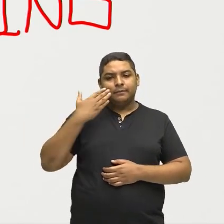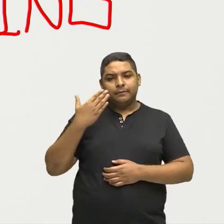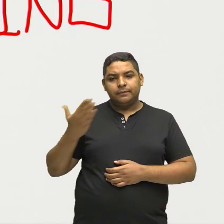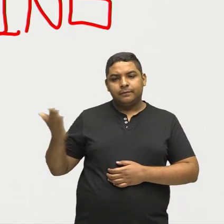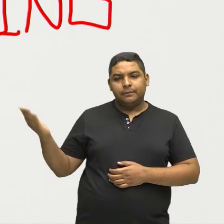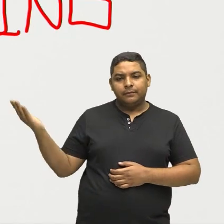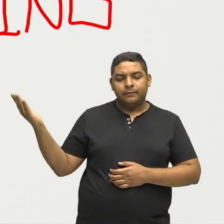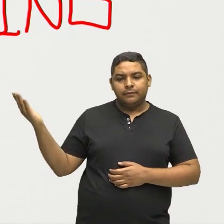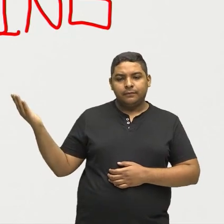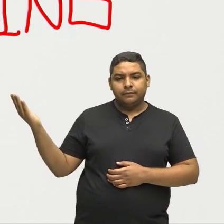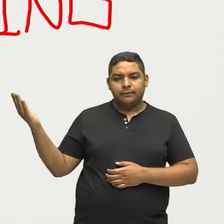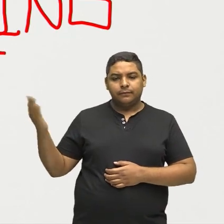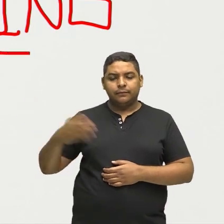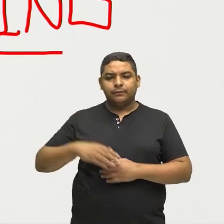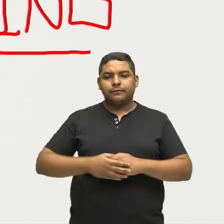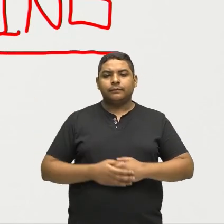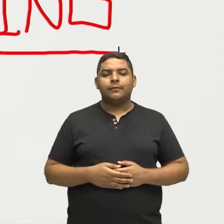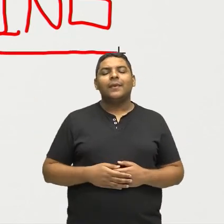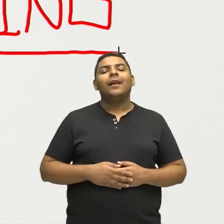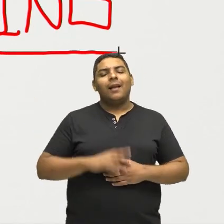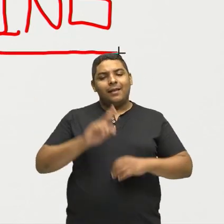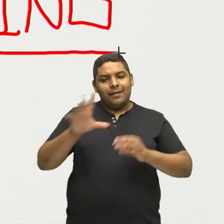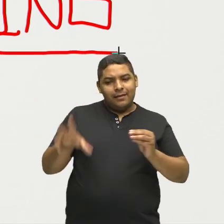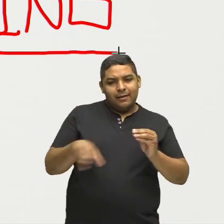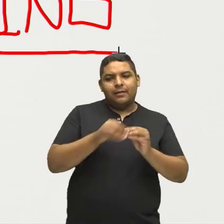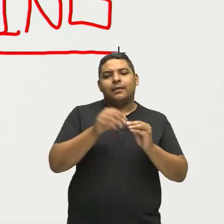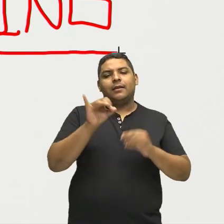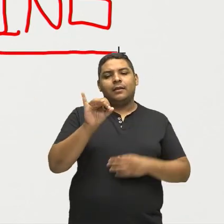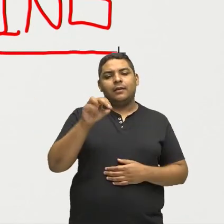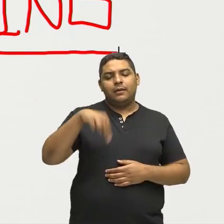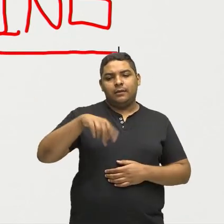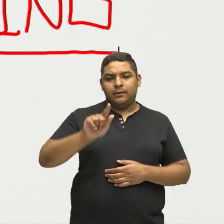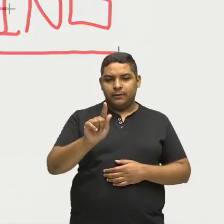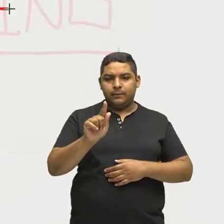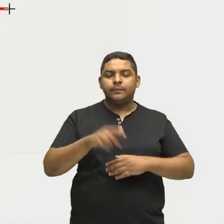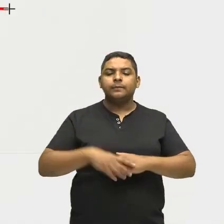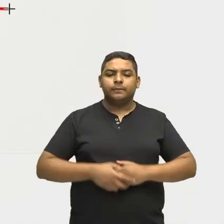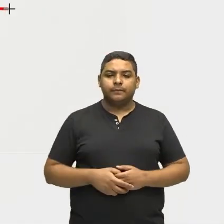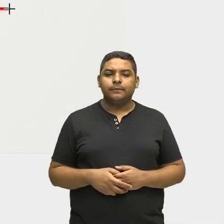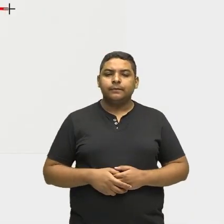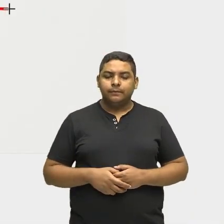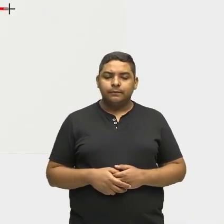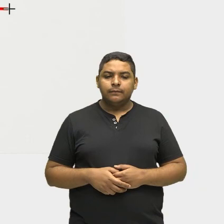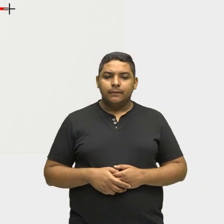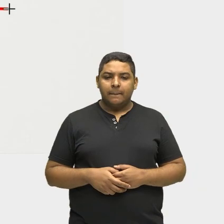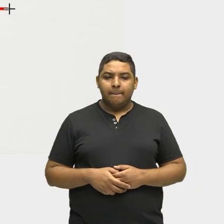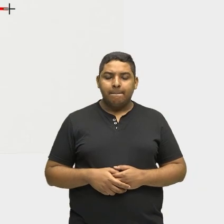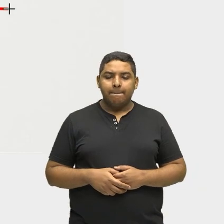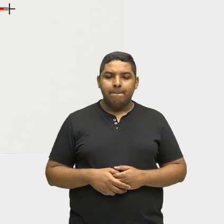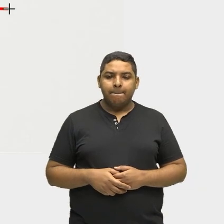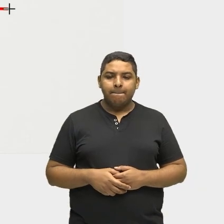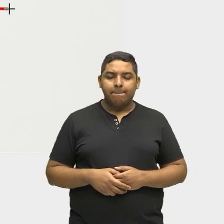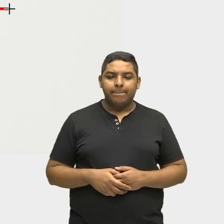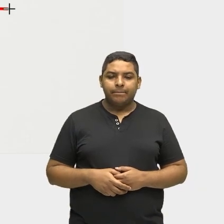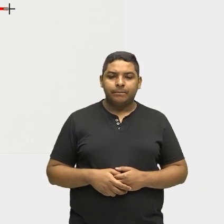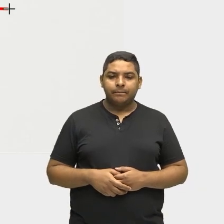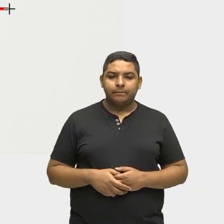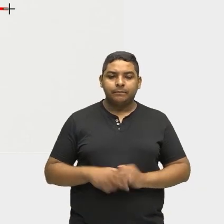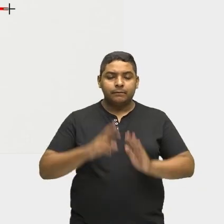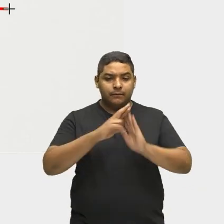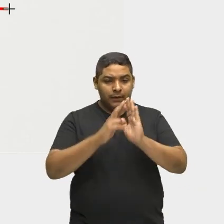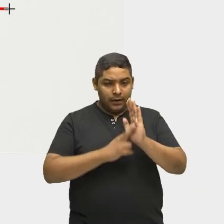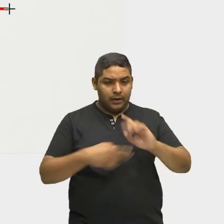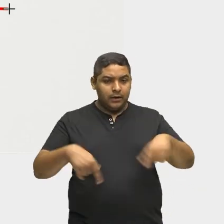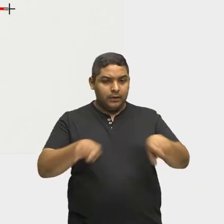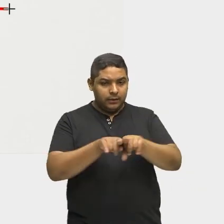está repetida, e aí sim eu acrescento o ing, o ing, o running. A mesma regra vale